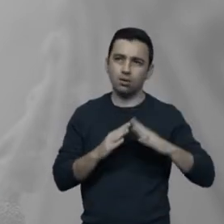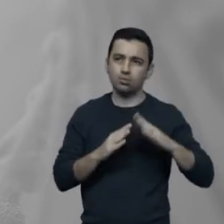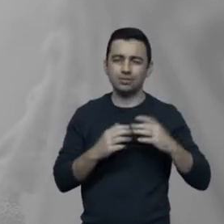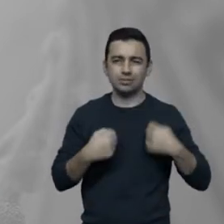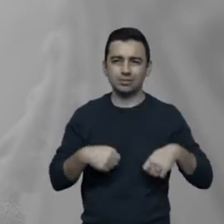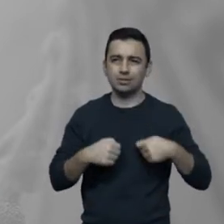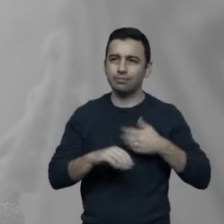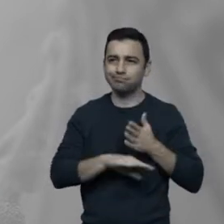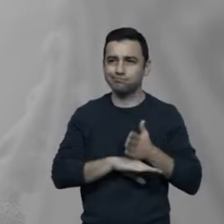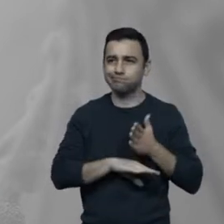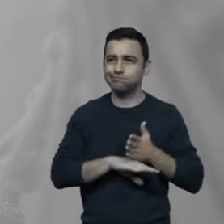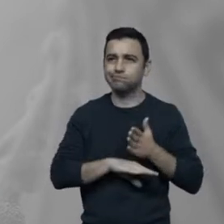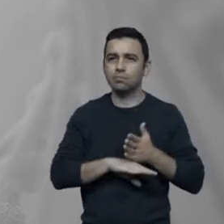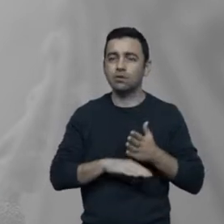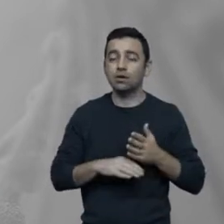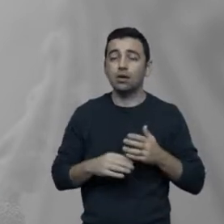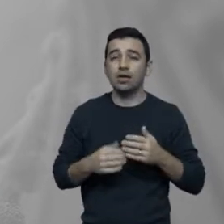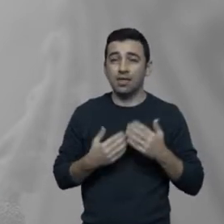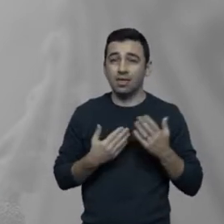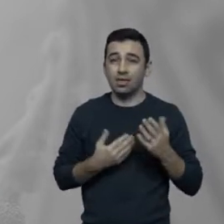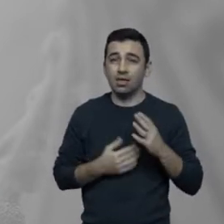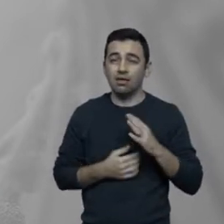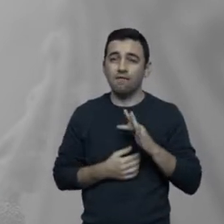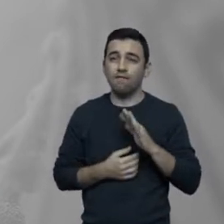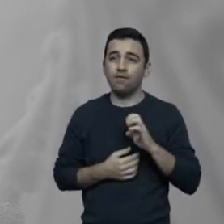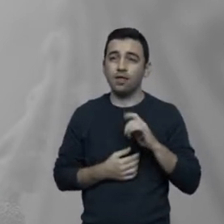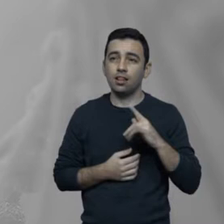diagnóstico do Felipe demorou,